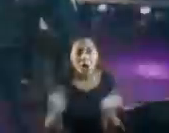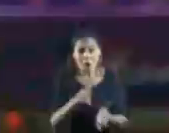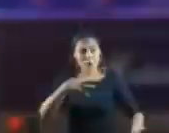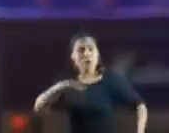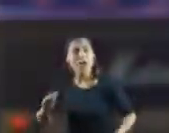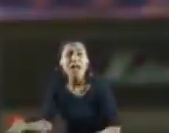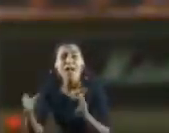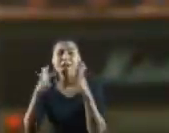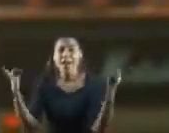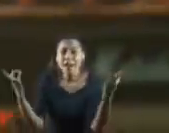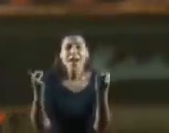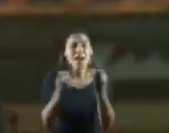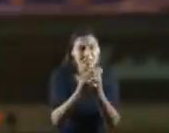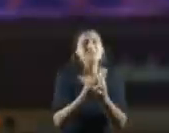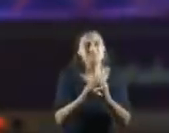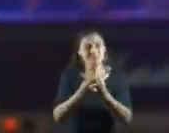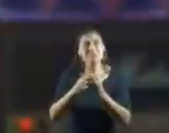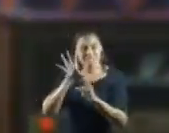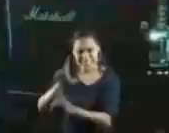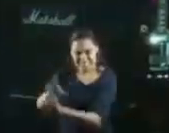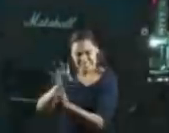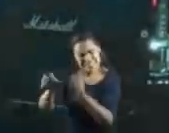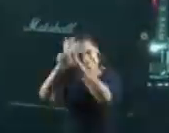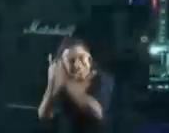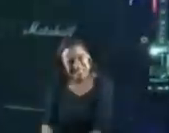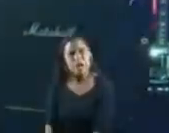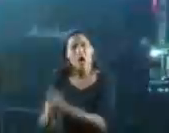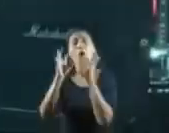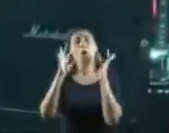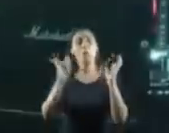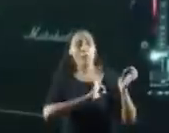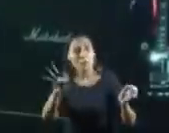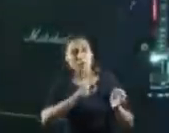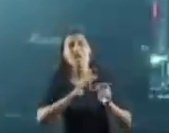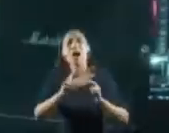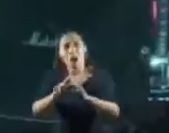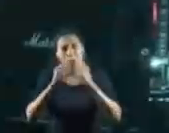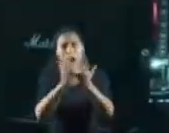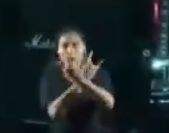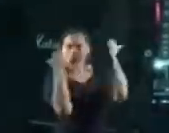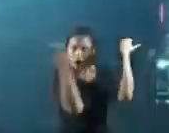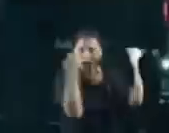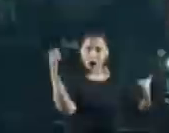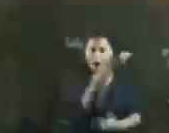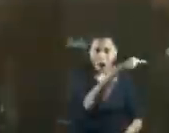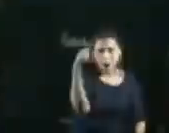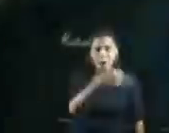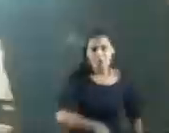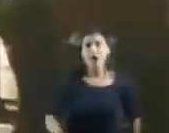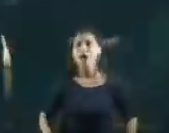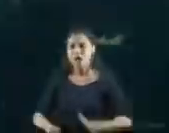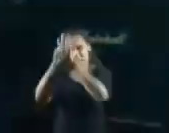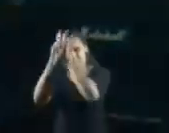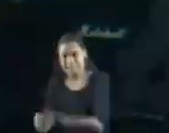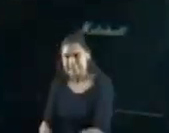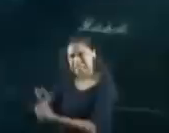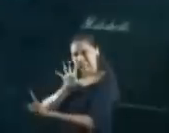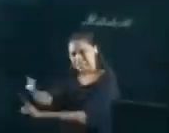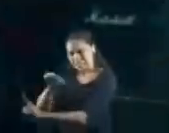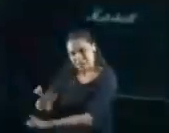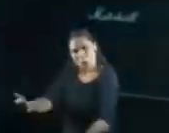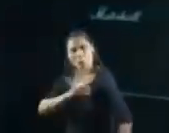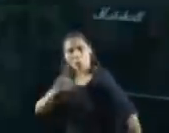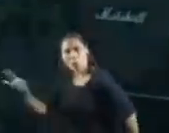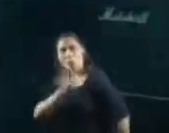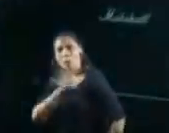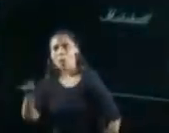filhos. Repressão policial, instrumento do capital. Repressão